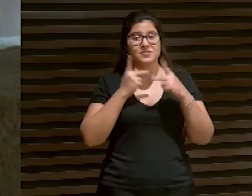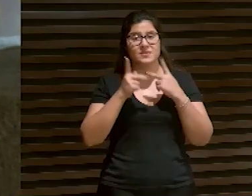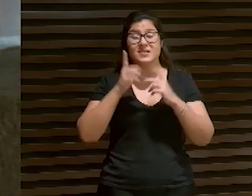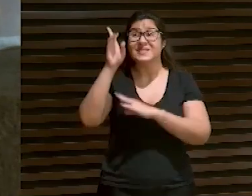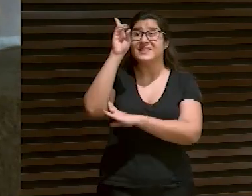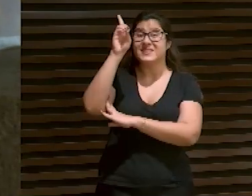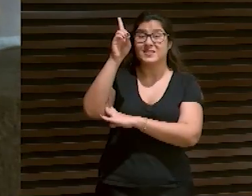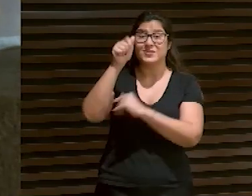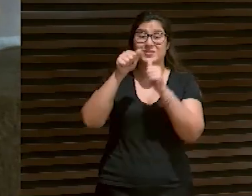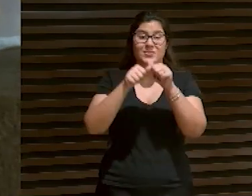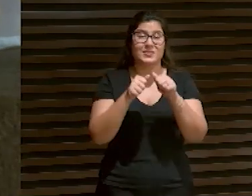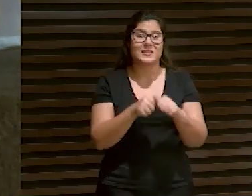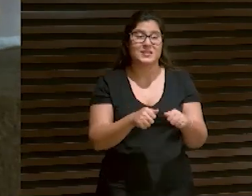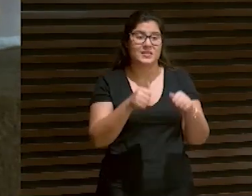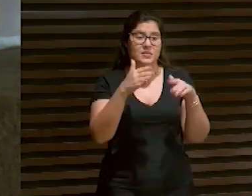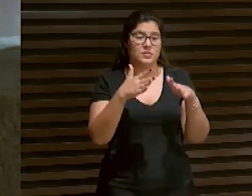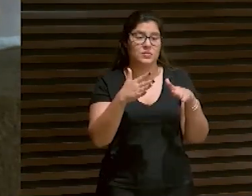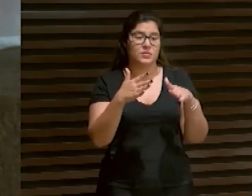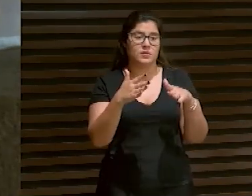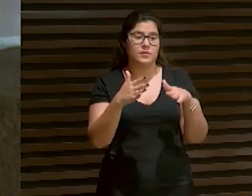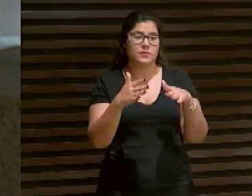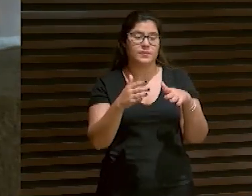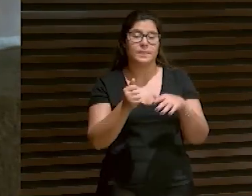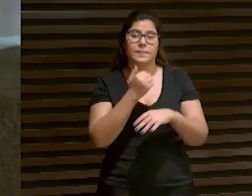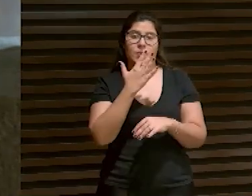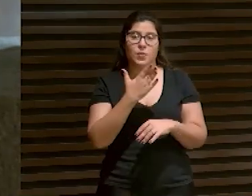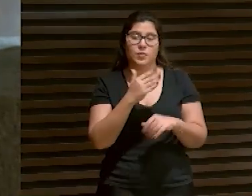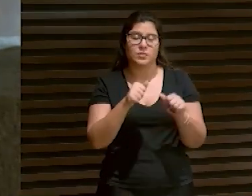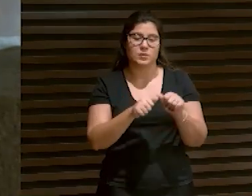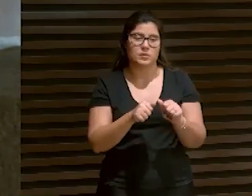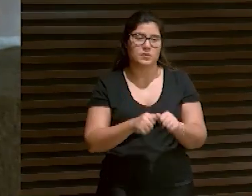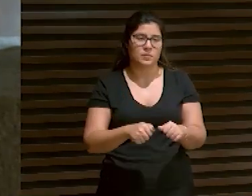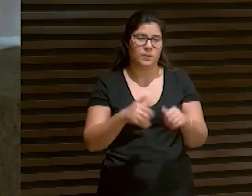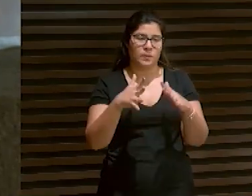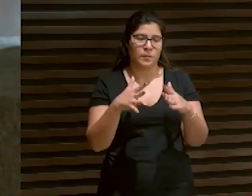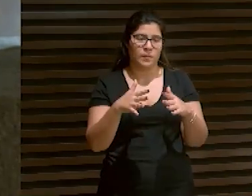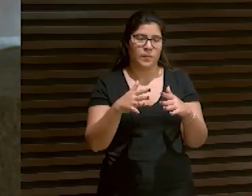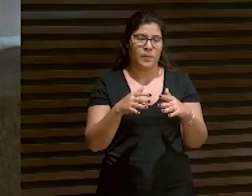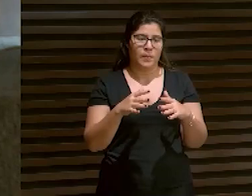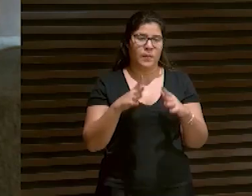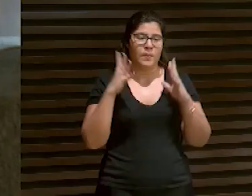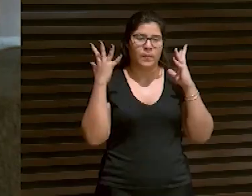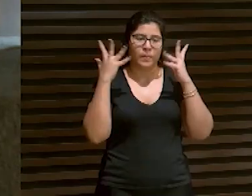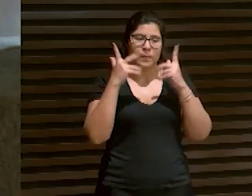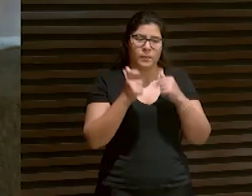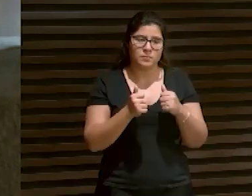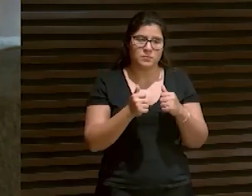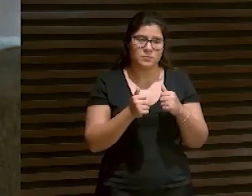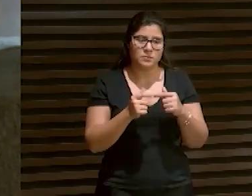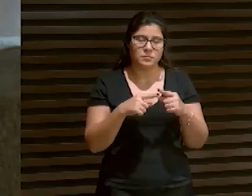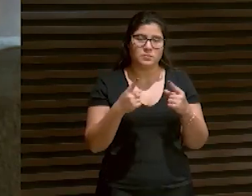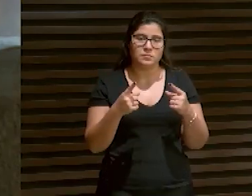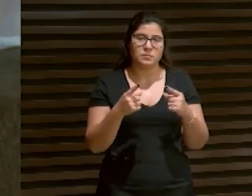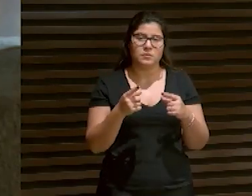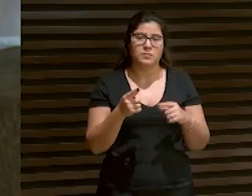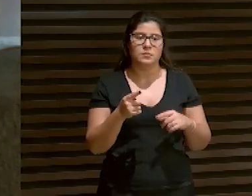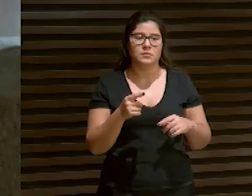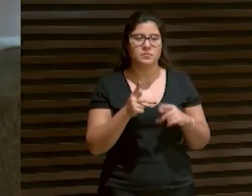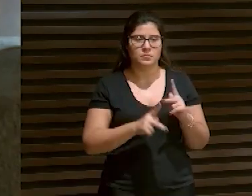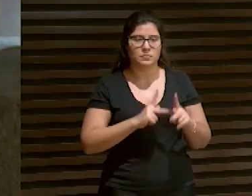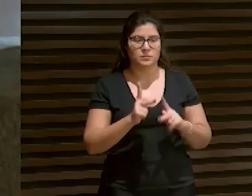Criador bom, que Ele criou toda essa criação maravilhosa, mas que o homem, ele